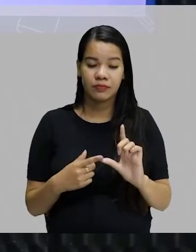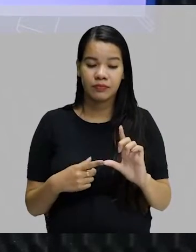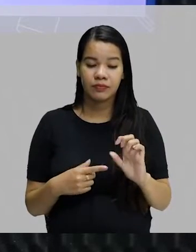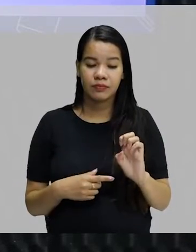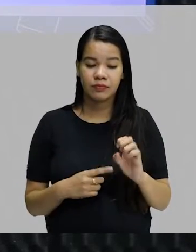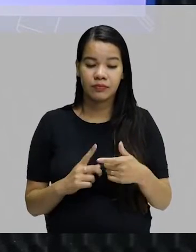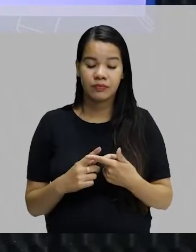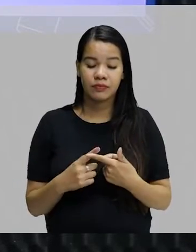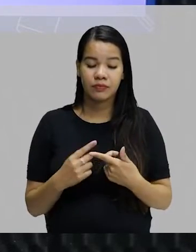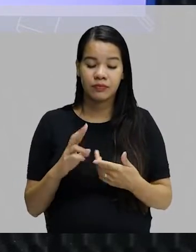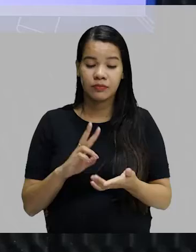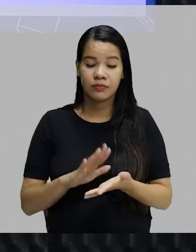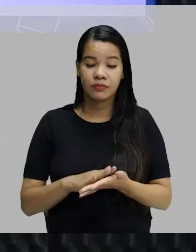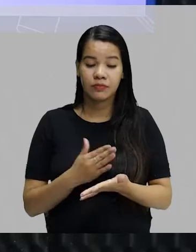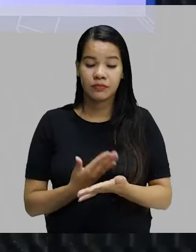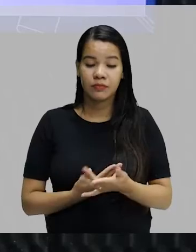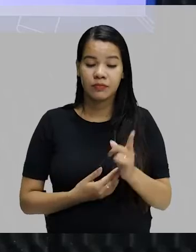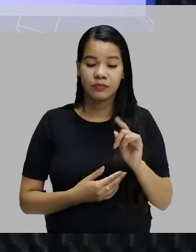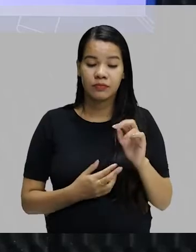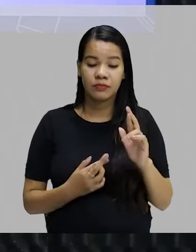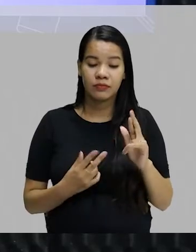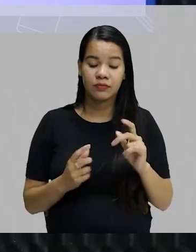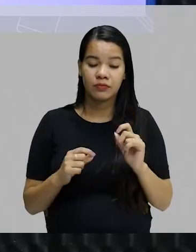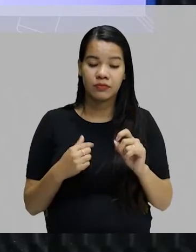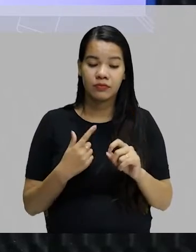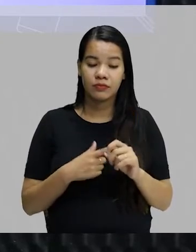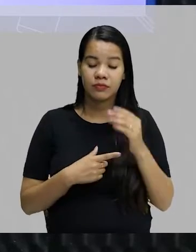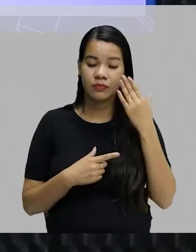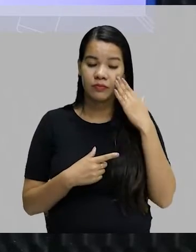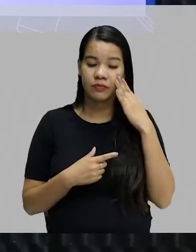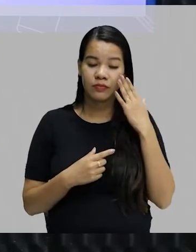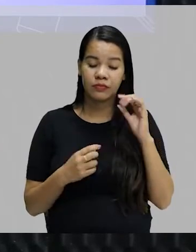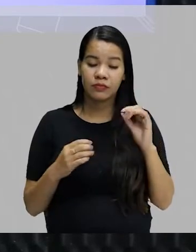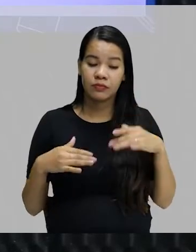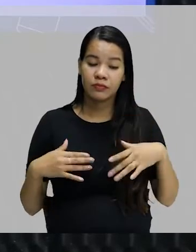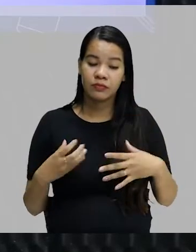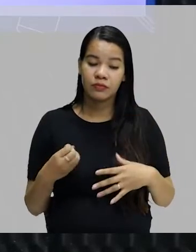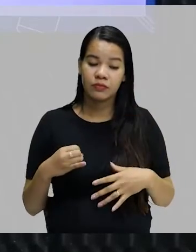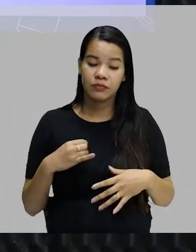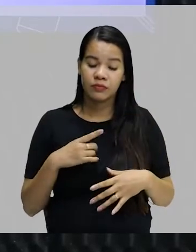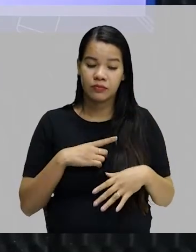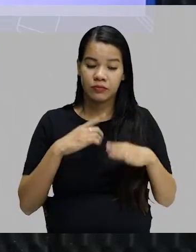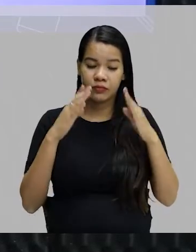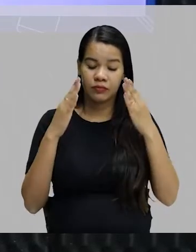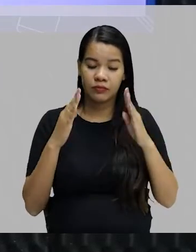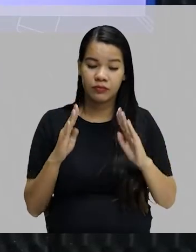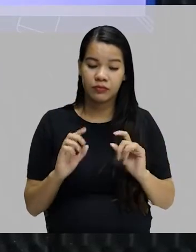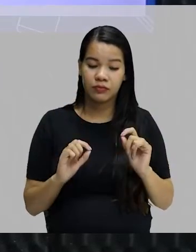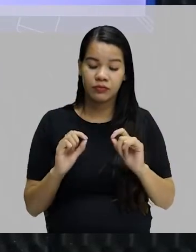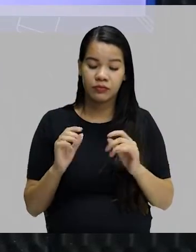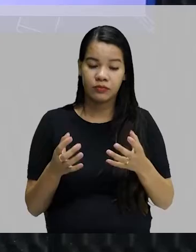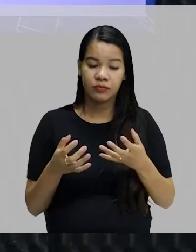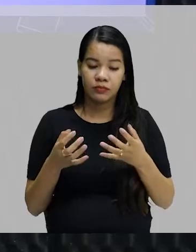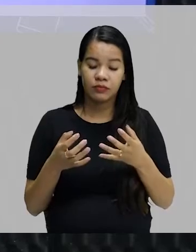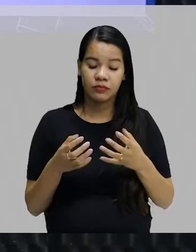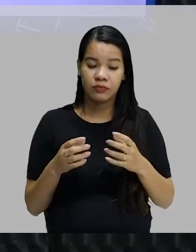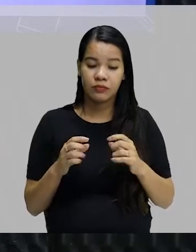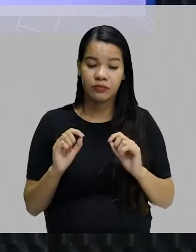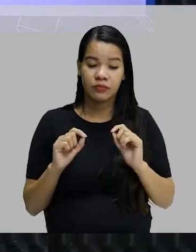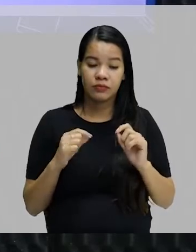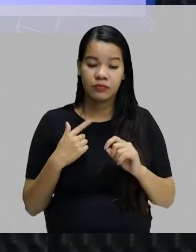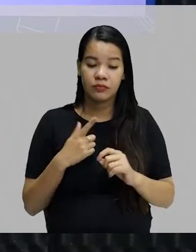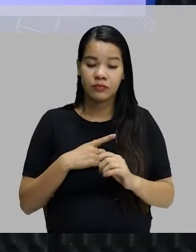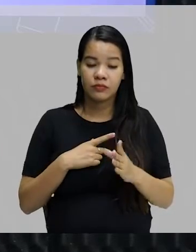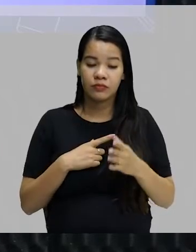diferente daquilo que nós entendemos. Então, se nós pegarmos o que nós queremos, o que nós sabemos sobre